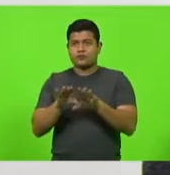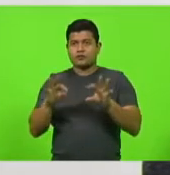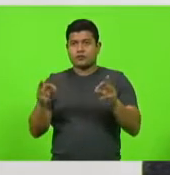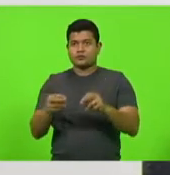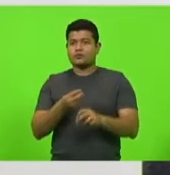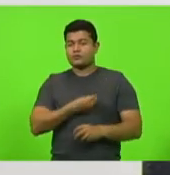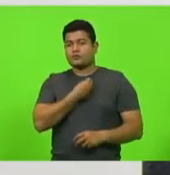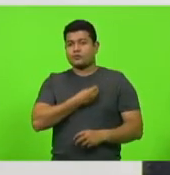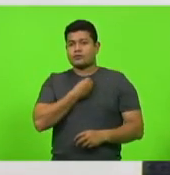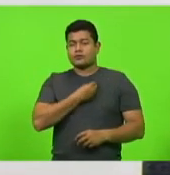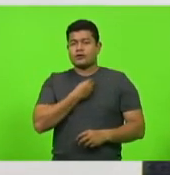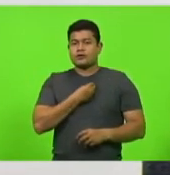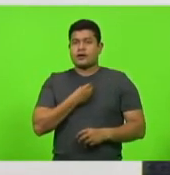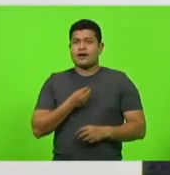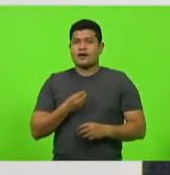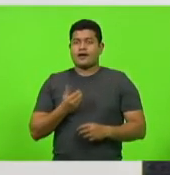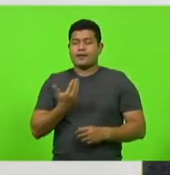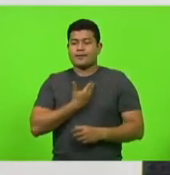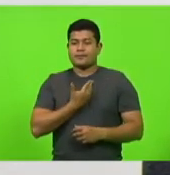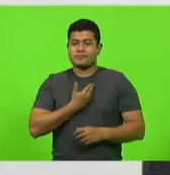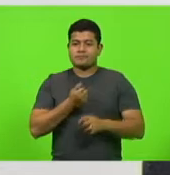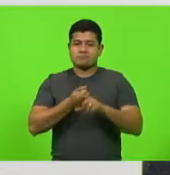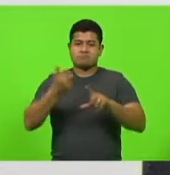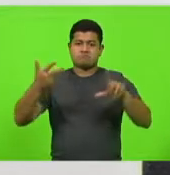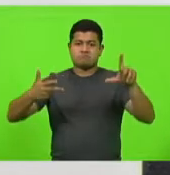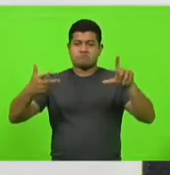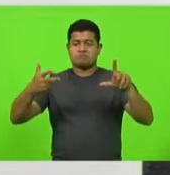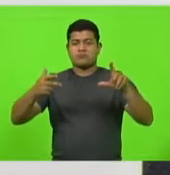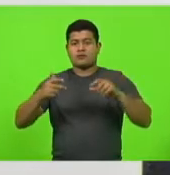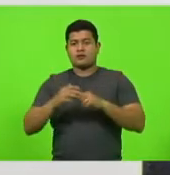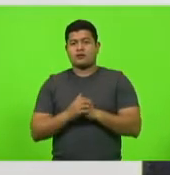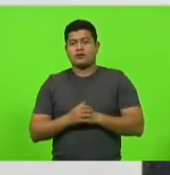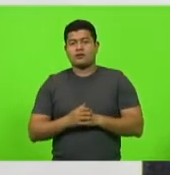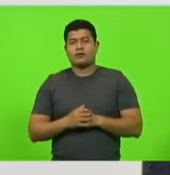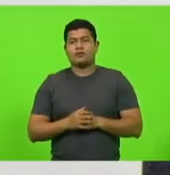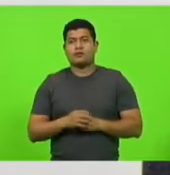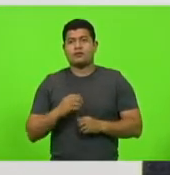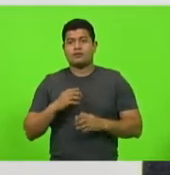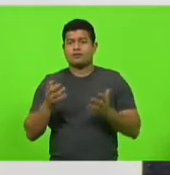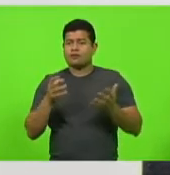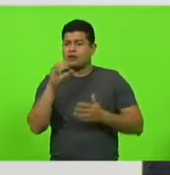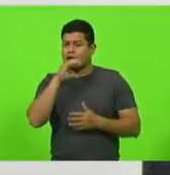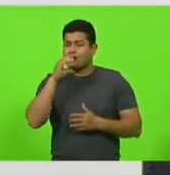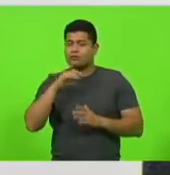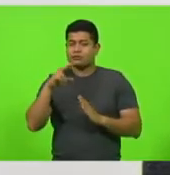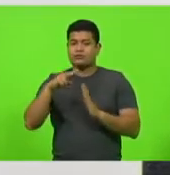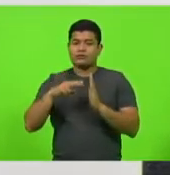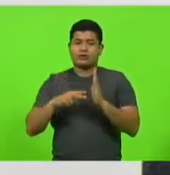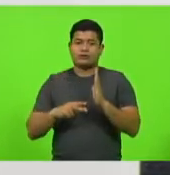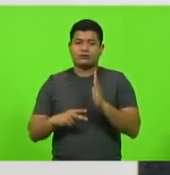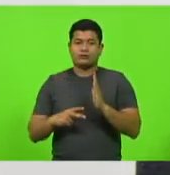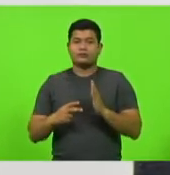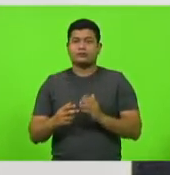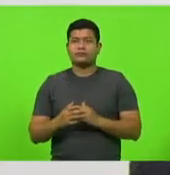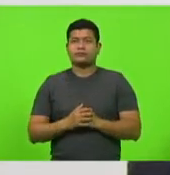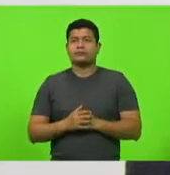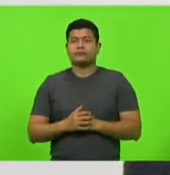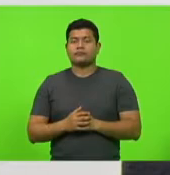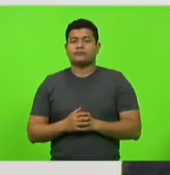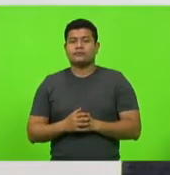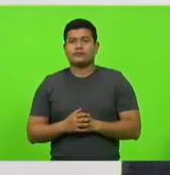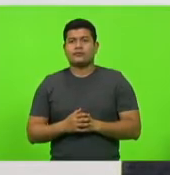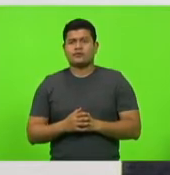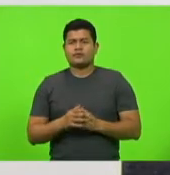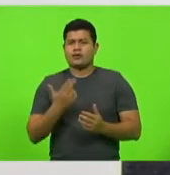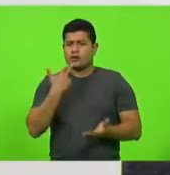colegas de imprensa, aos colegas que trabalham com a gente. Eu quero fazer a leitura de um editorial, de uma